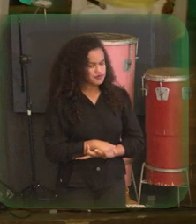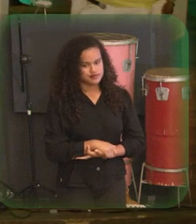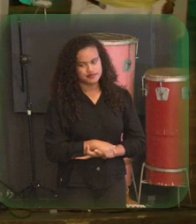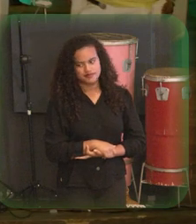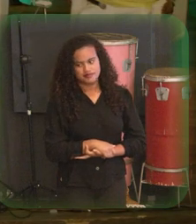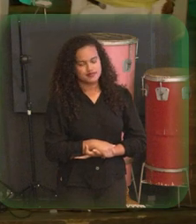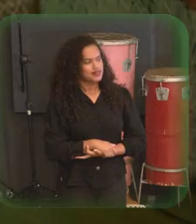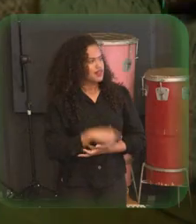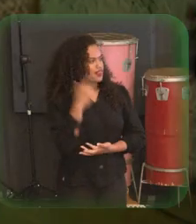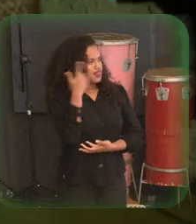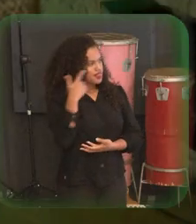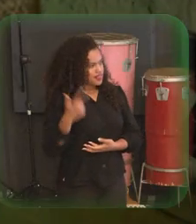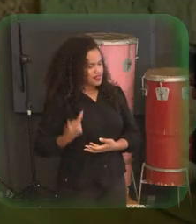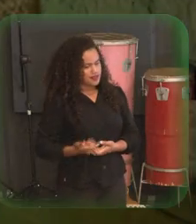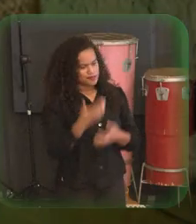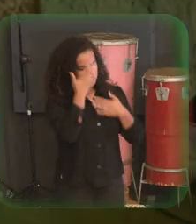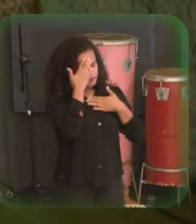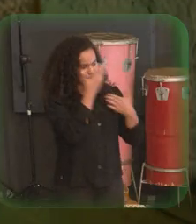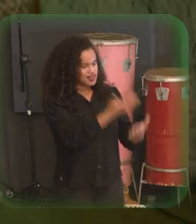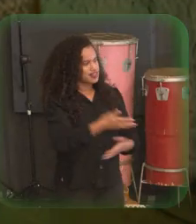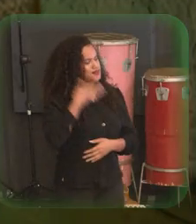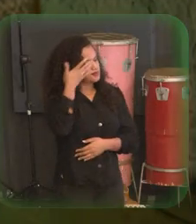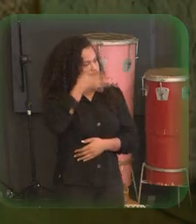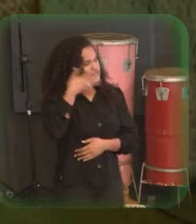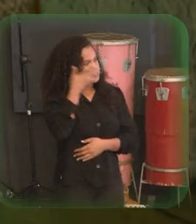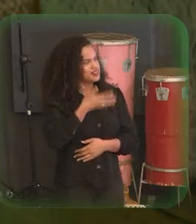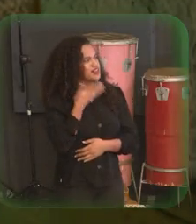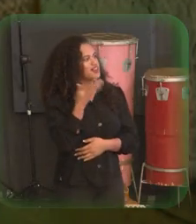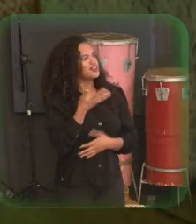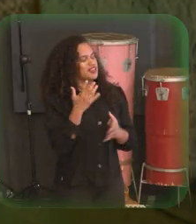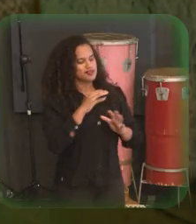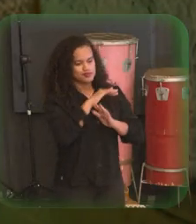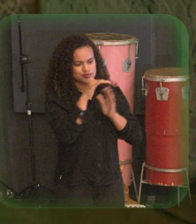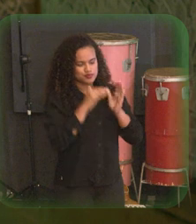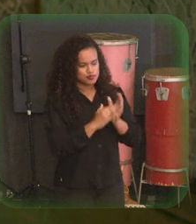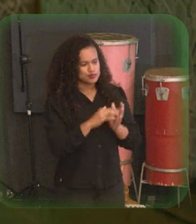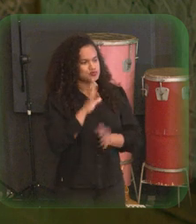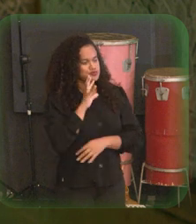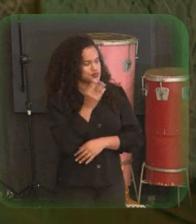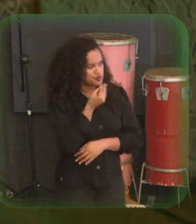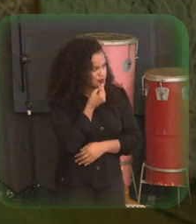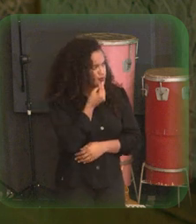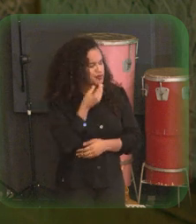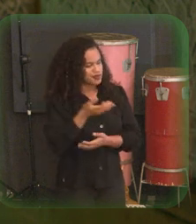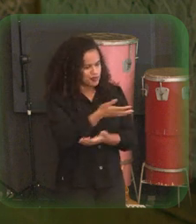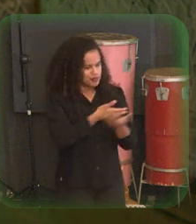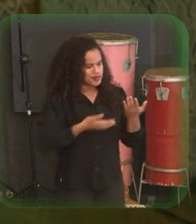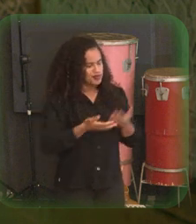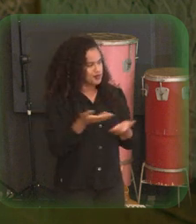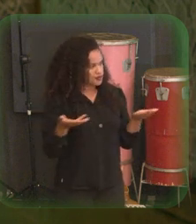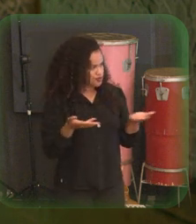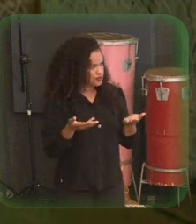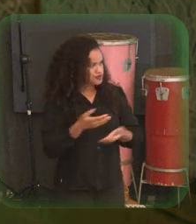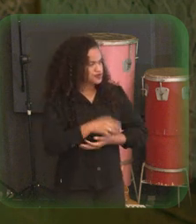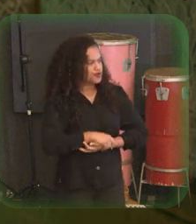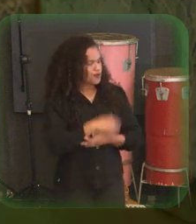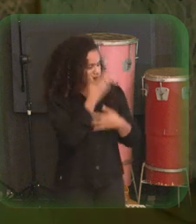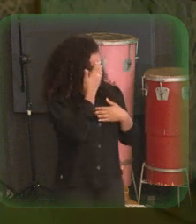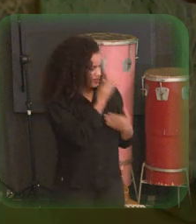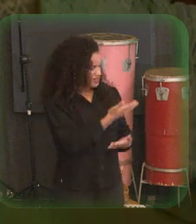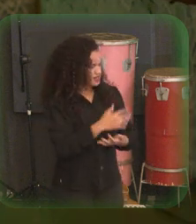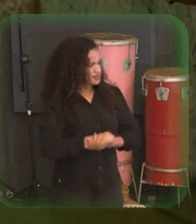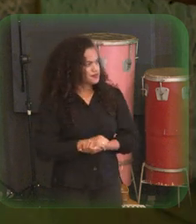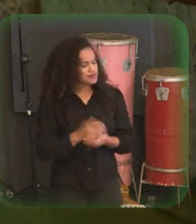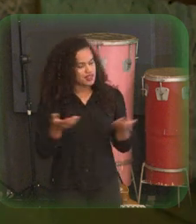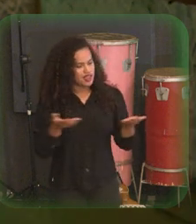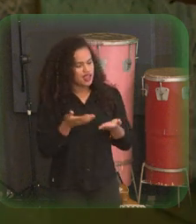Laura, somos gratos por suas palavras, todo o ensinamento aqui compartilhado conosco. Muitíssimo obrigado. Convidamos a proferir